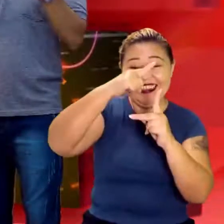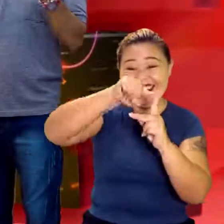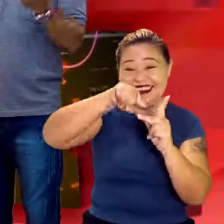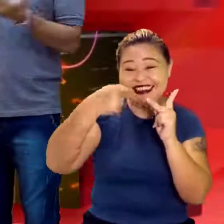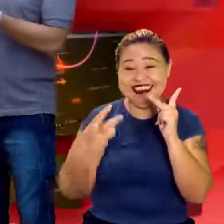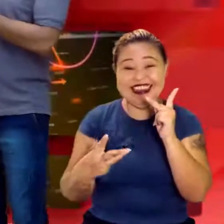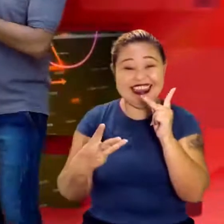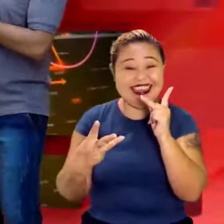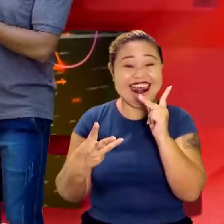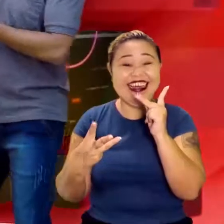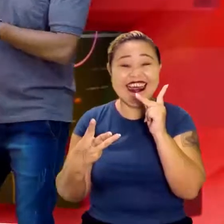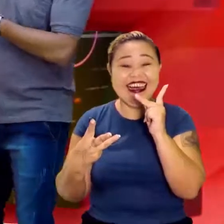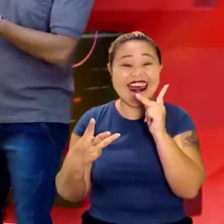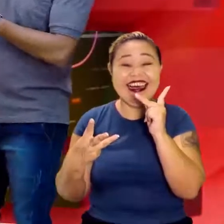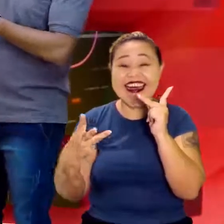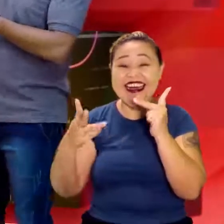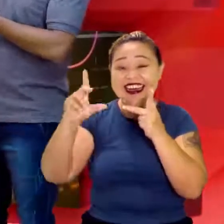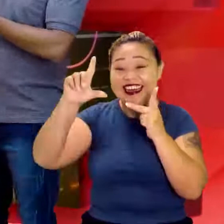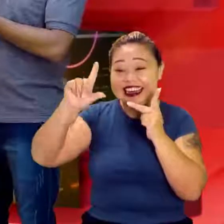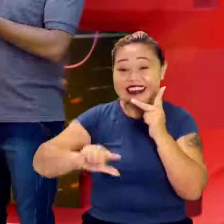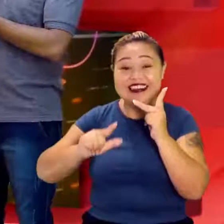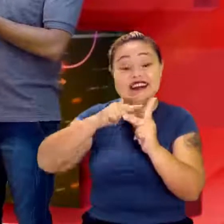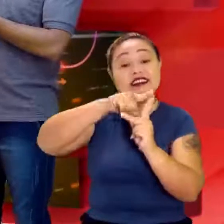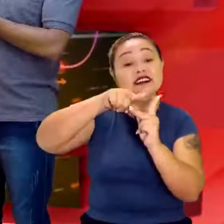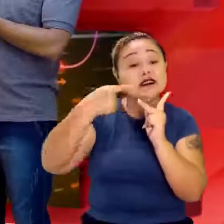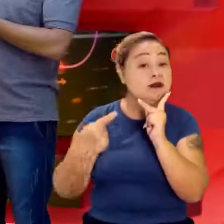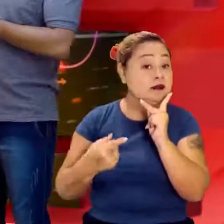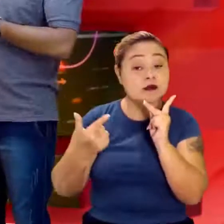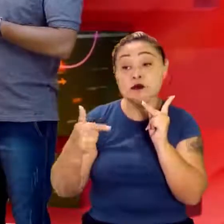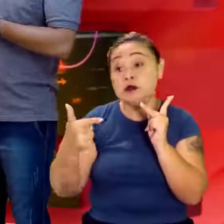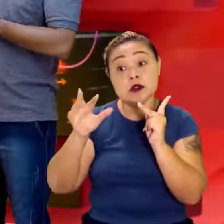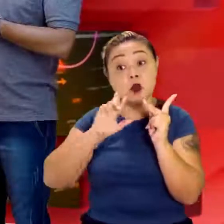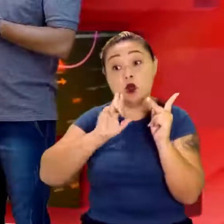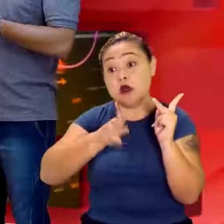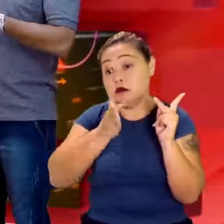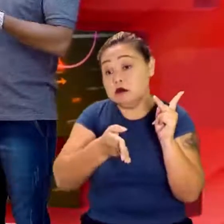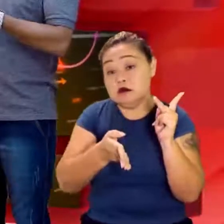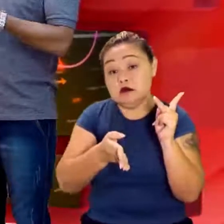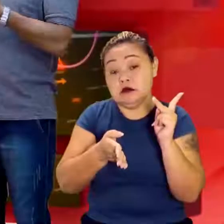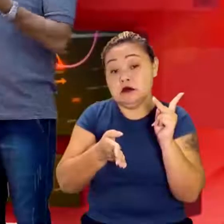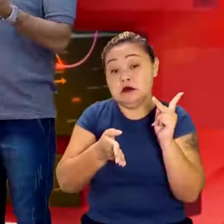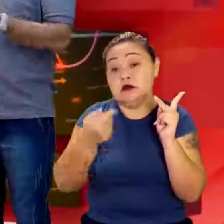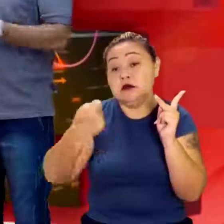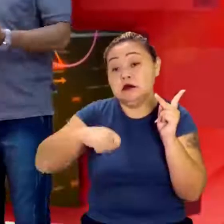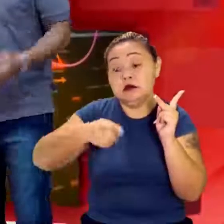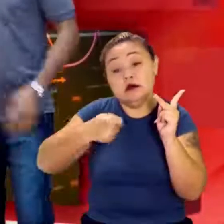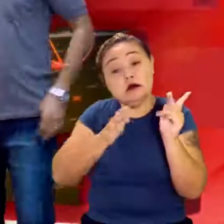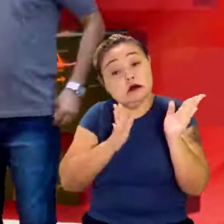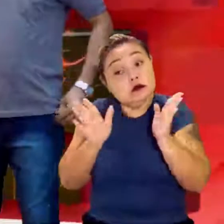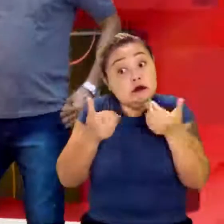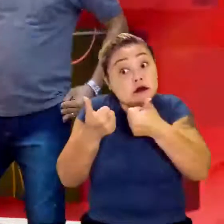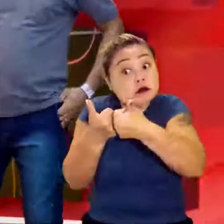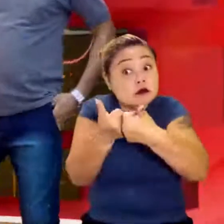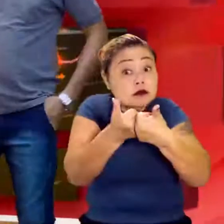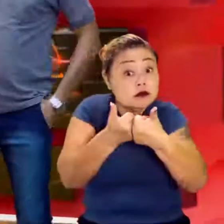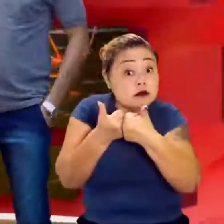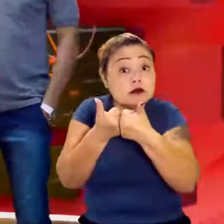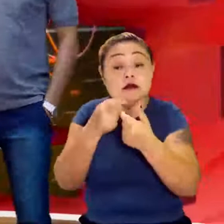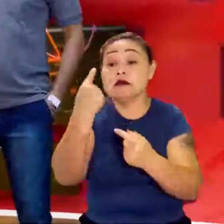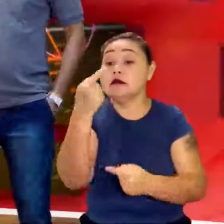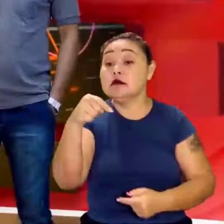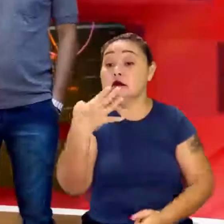3. Tem como simplificar? A raiz de 2 não são exatas, né? Não. Então a gente precisa ir por aproximação. Raiz de